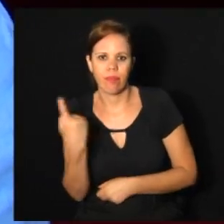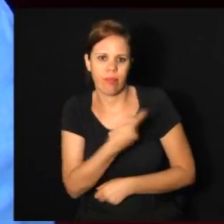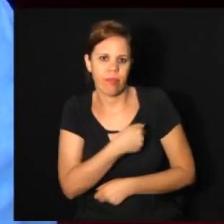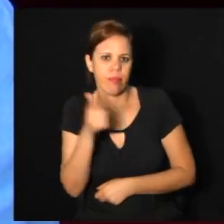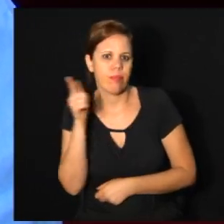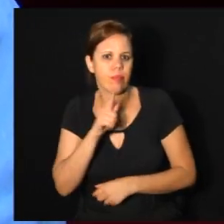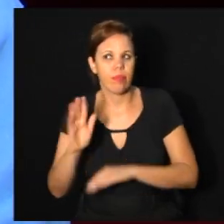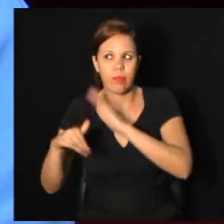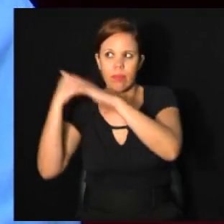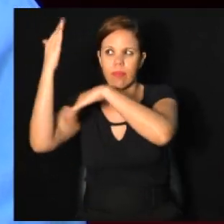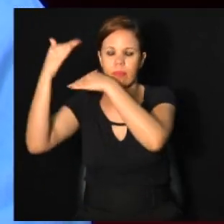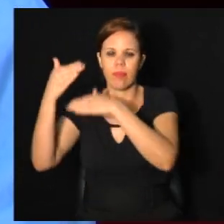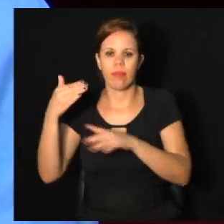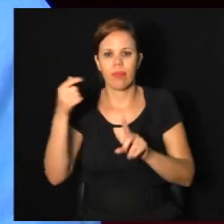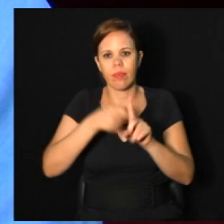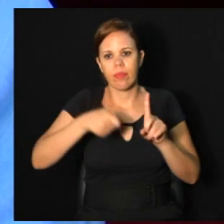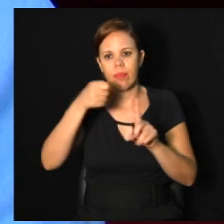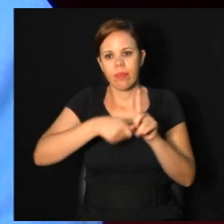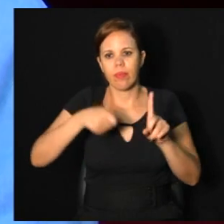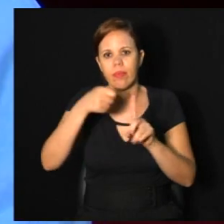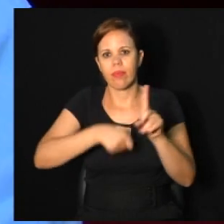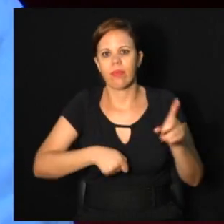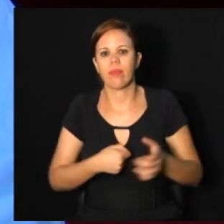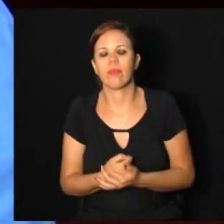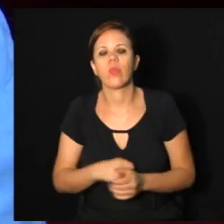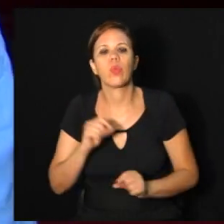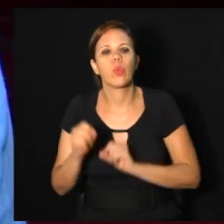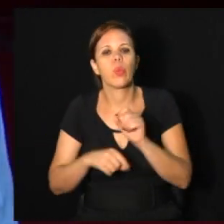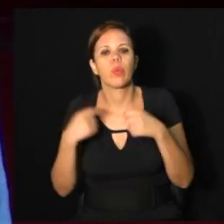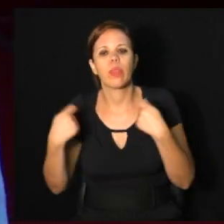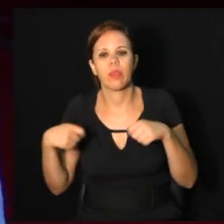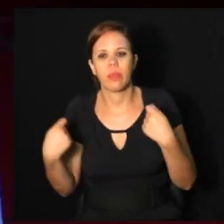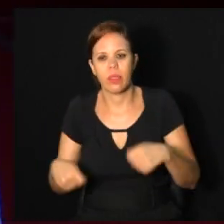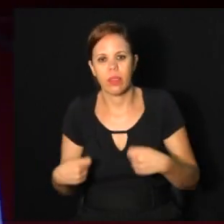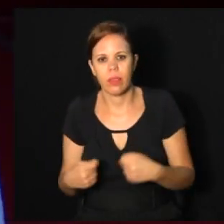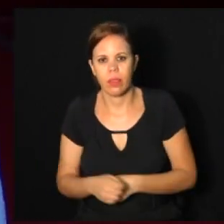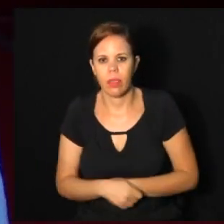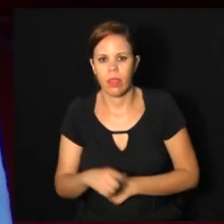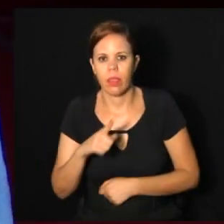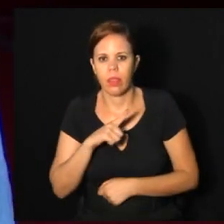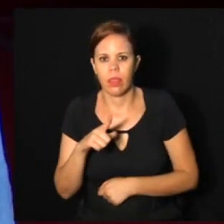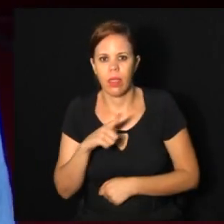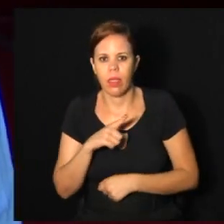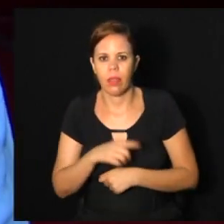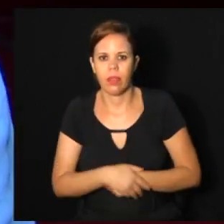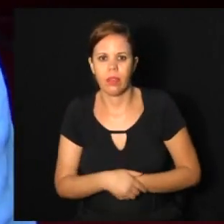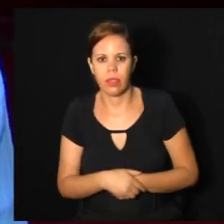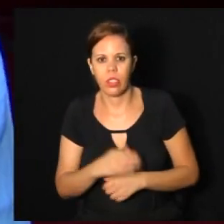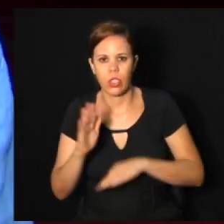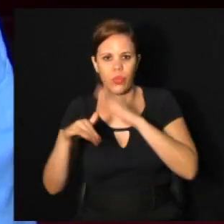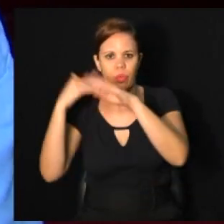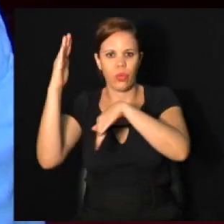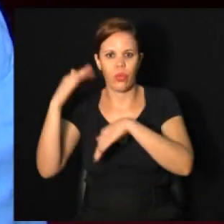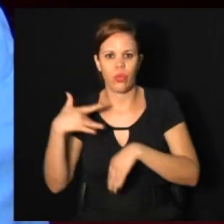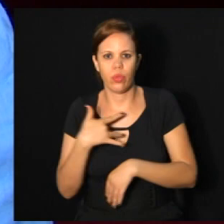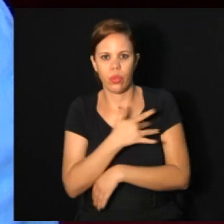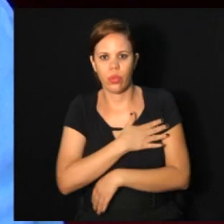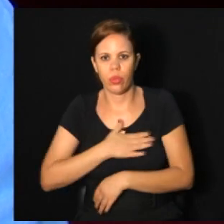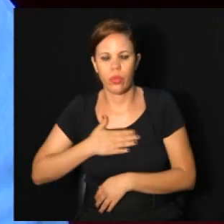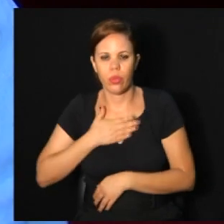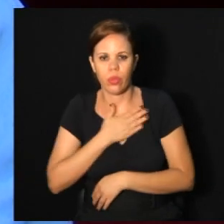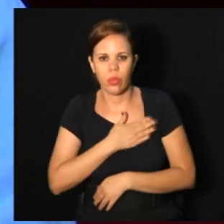consiga avançar nas políticas públicas, naquilo que eles precisam, para que tenham um desenvolvimento